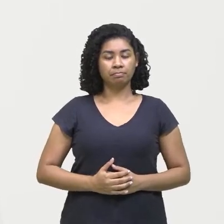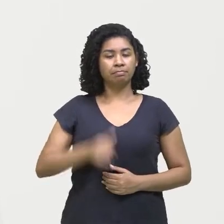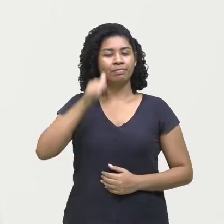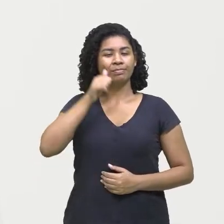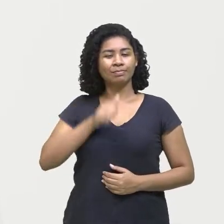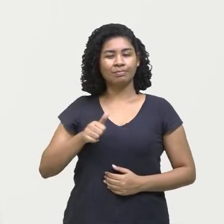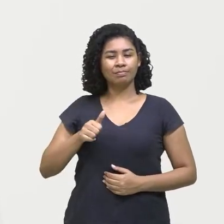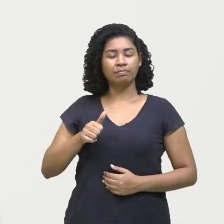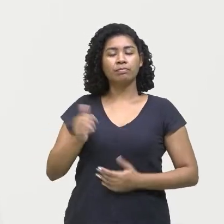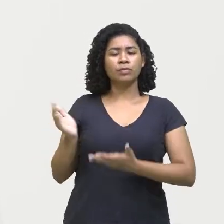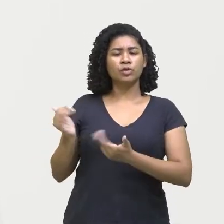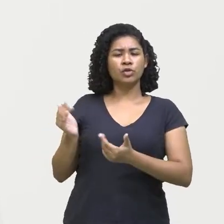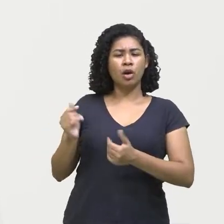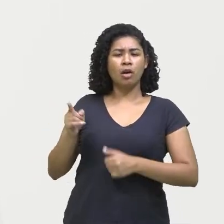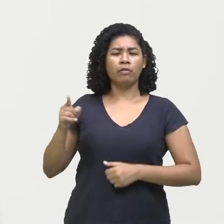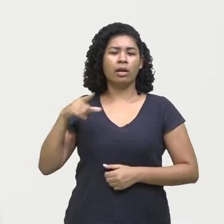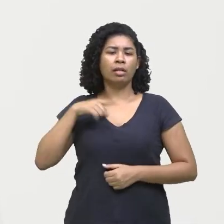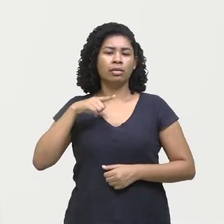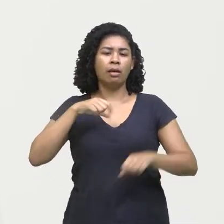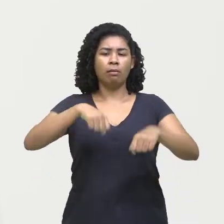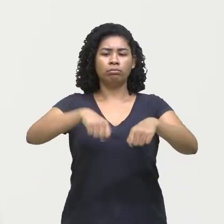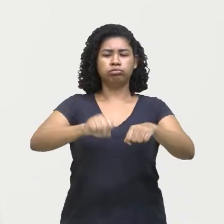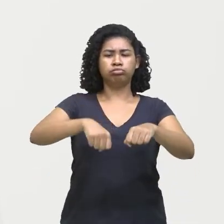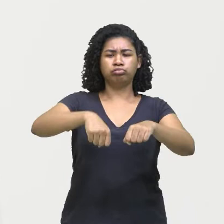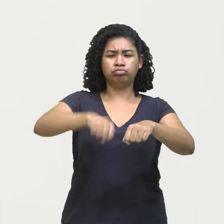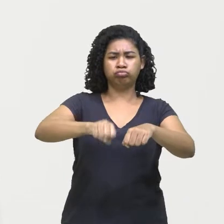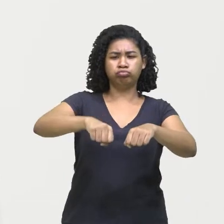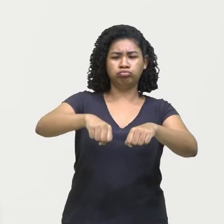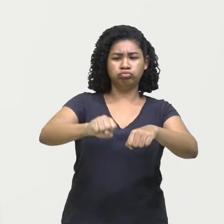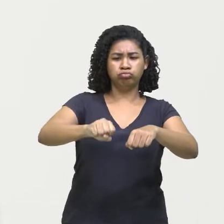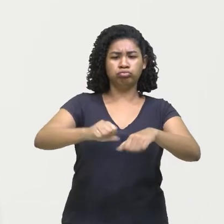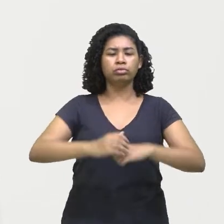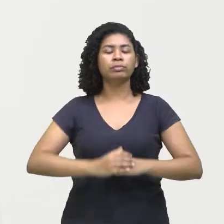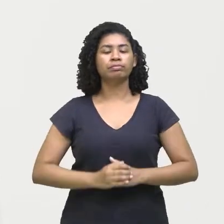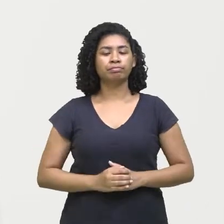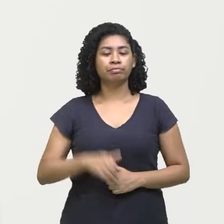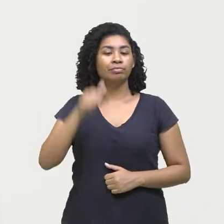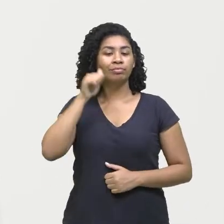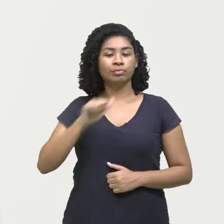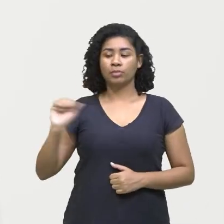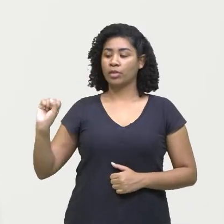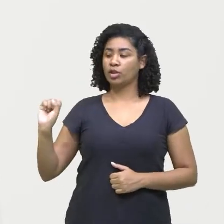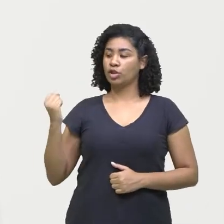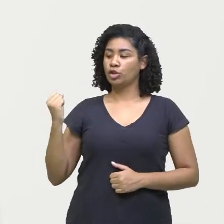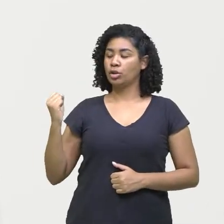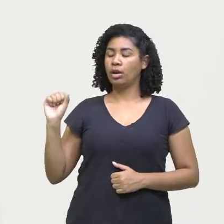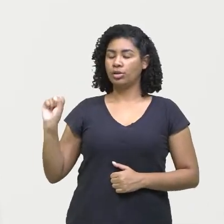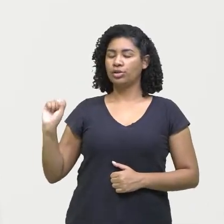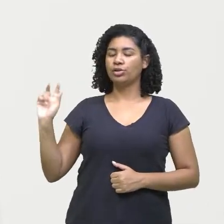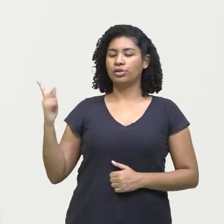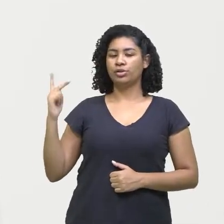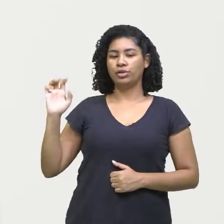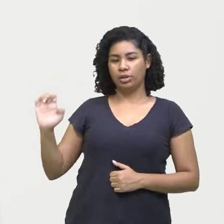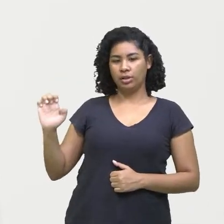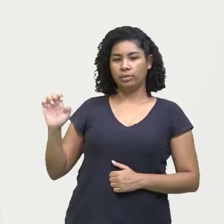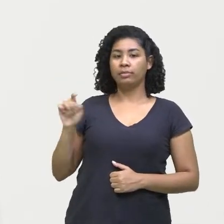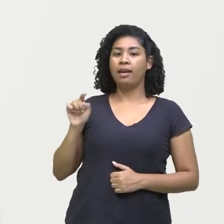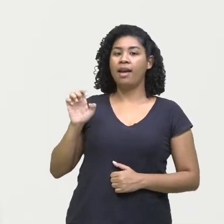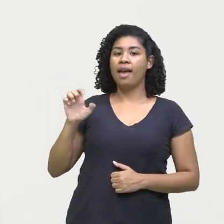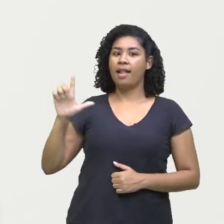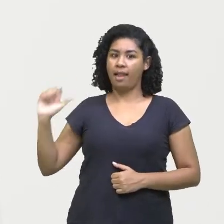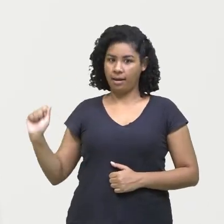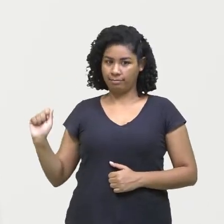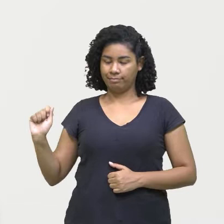aqui está na motorcycle, certo? Então, ela, she, que é o sujeito da minha frase. Can, ela